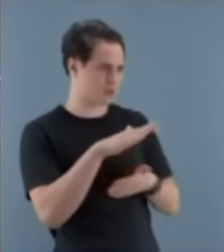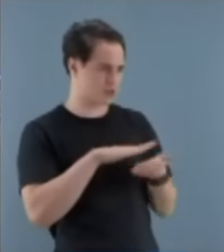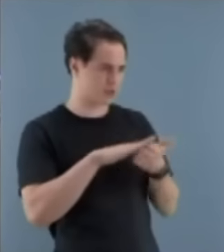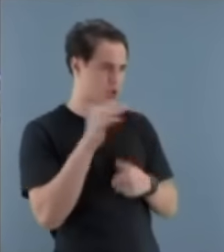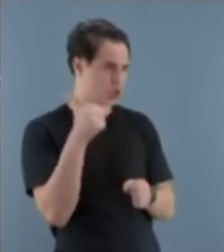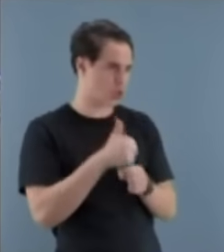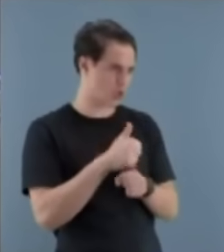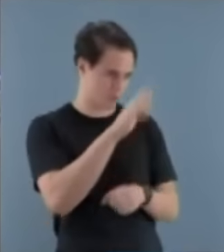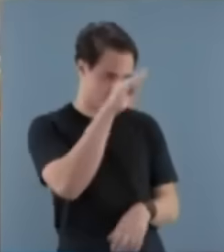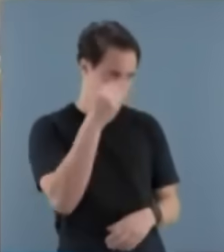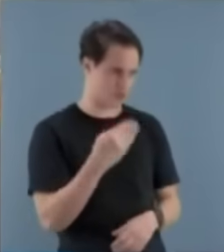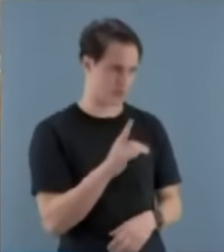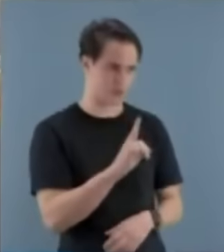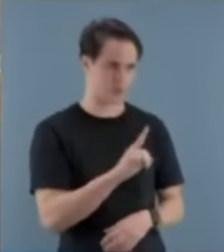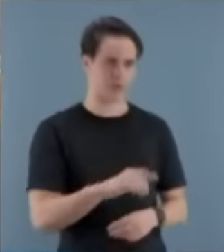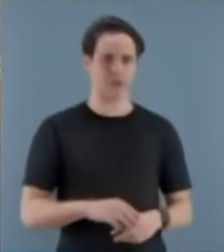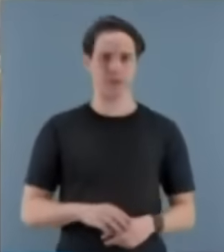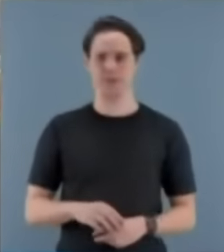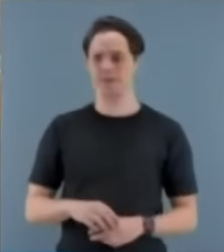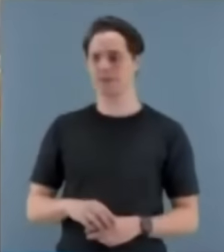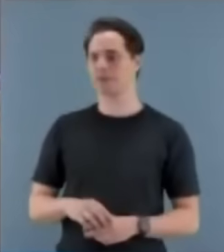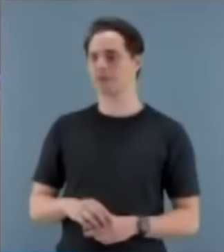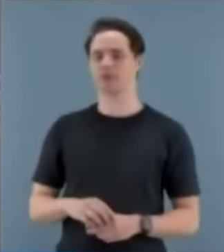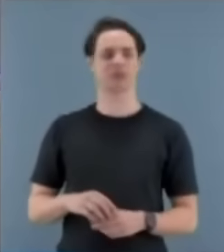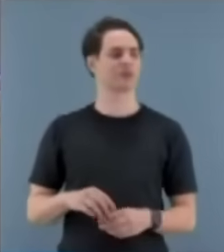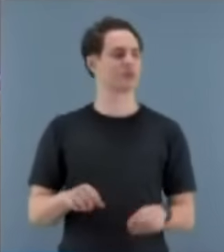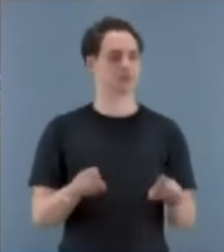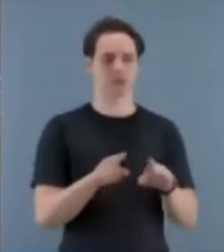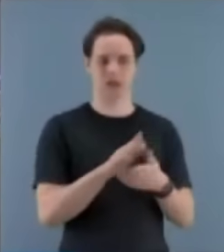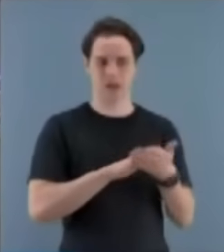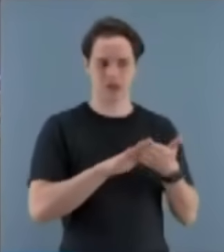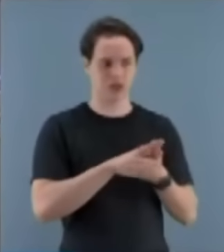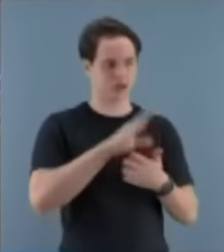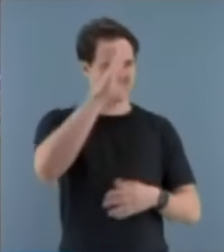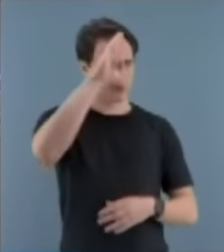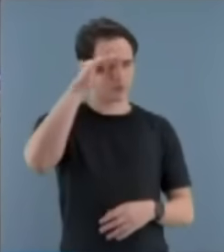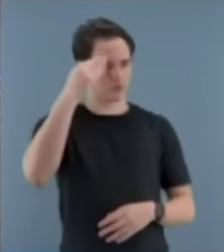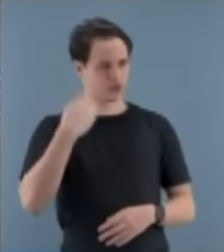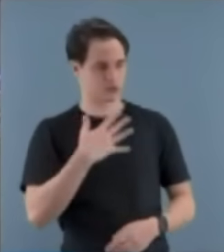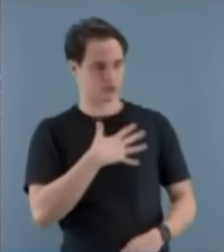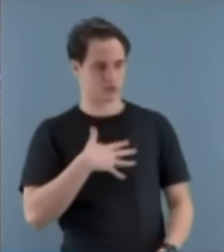Não, senhor. E em nome... Nem na conta da